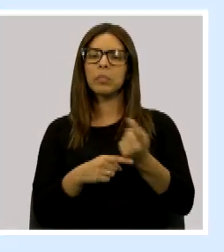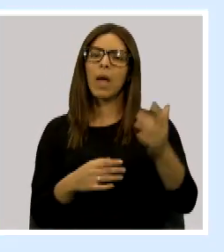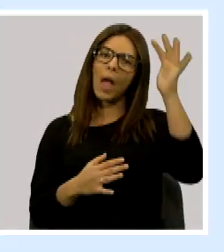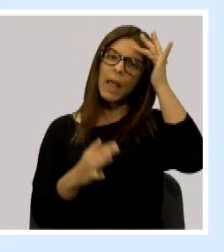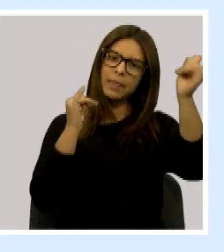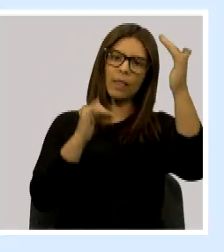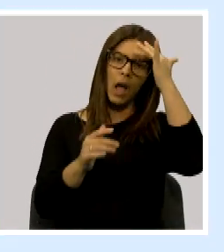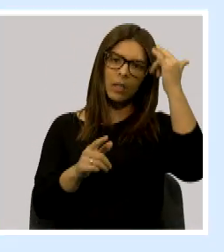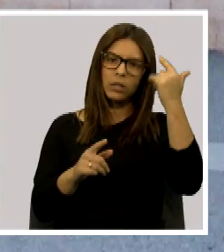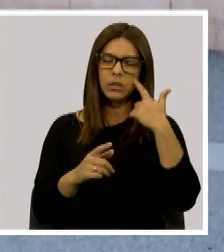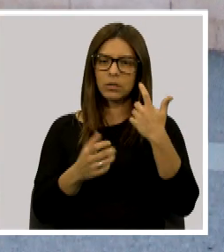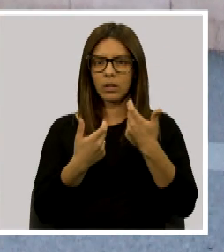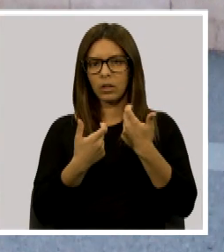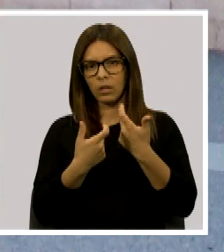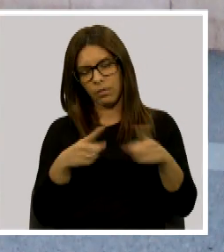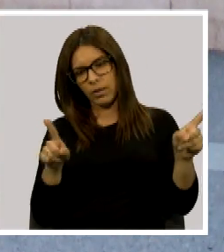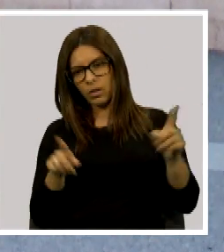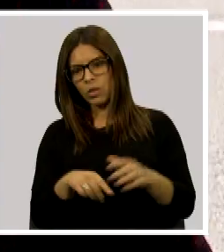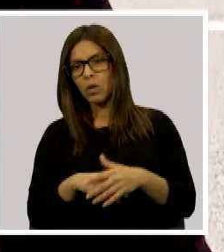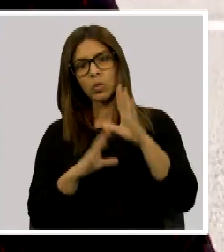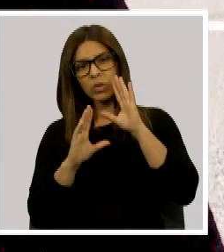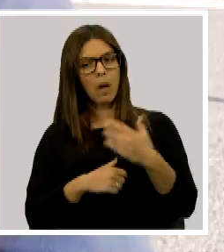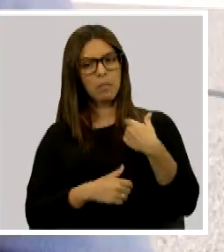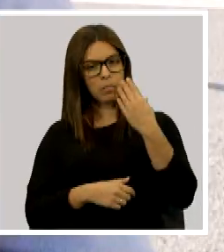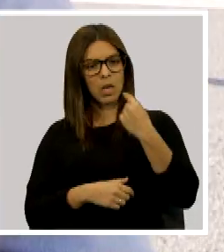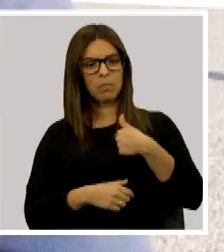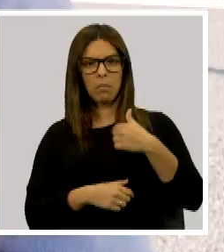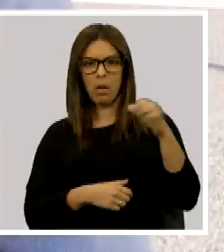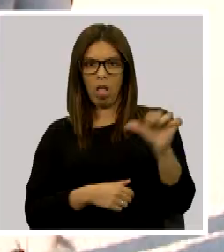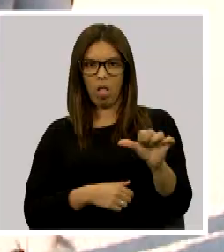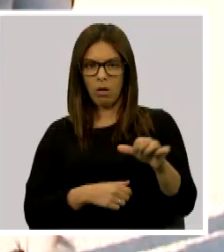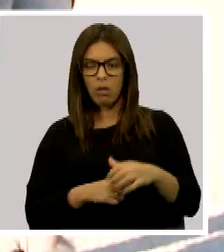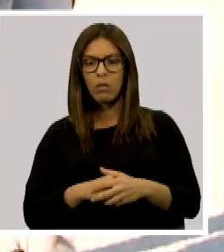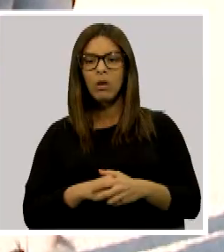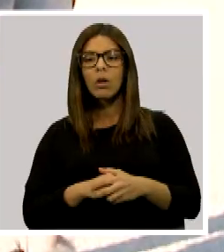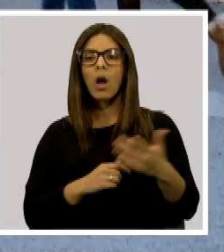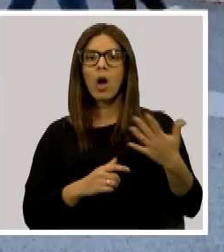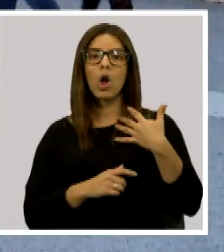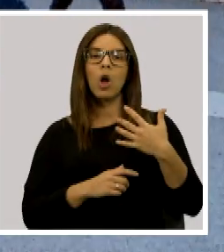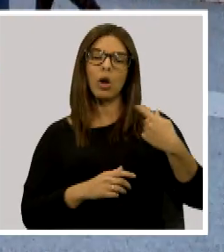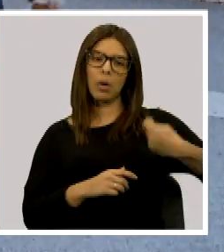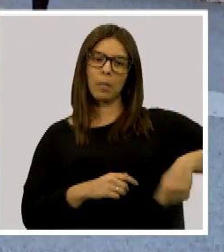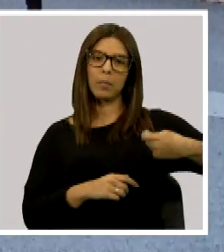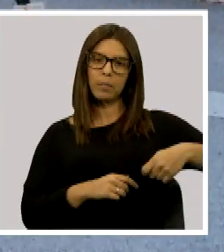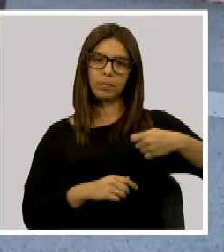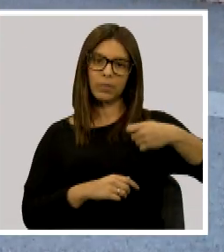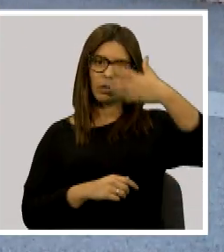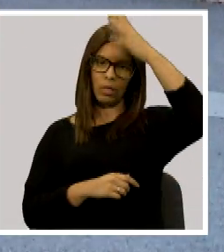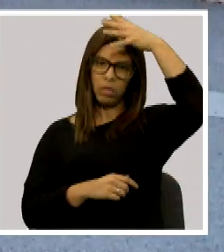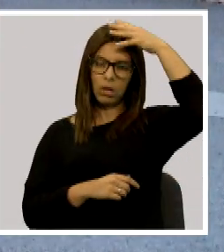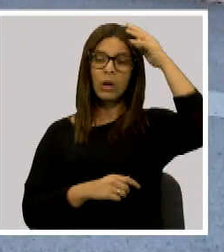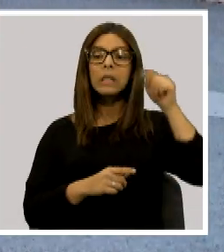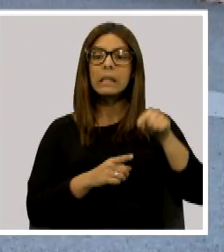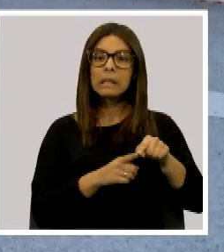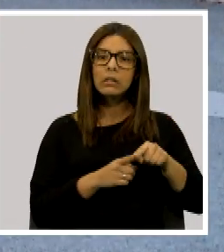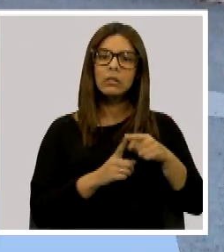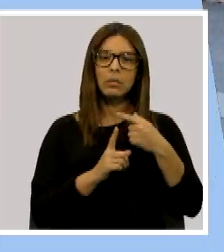estão agora? É mais por questões ideológicas. Não sei. Sinceramente eu não tenho bem a certeza, mas acho que tem que